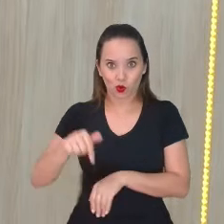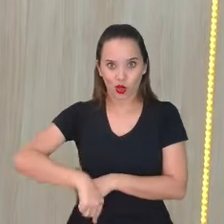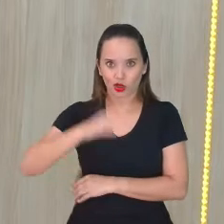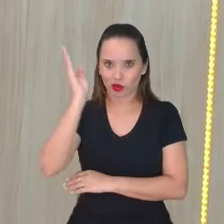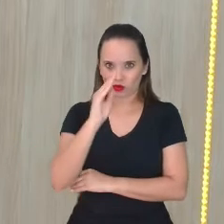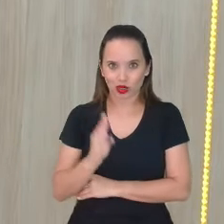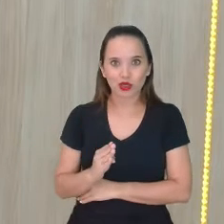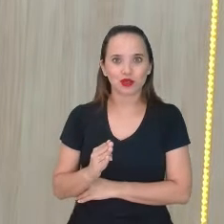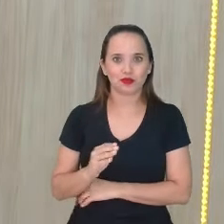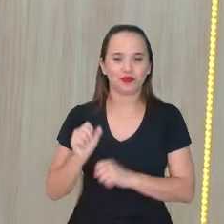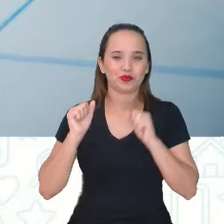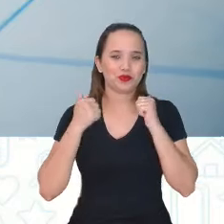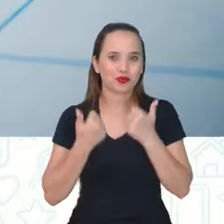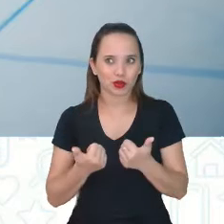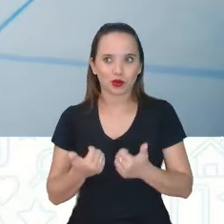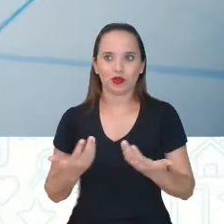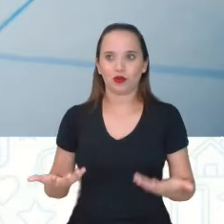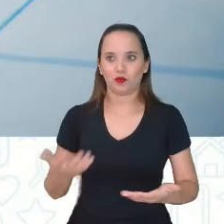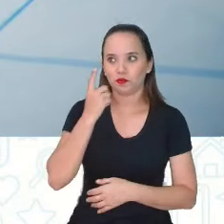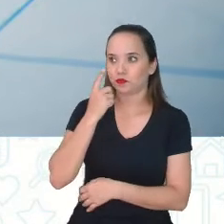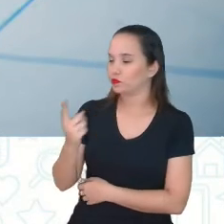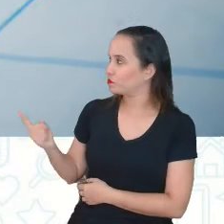país, certo? Então, olha aí, ó.